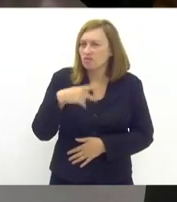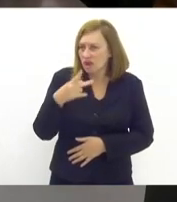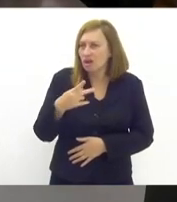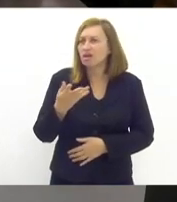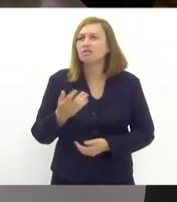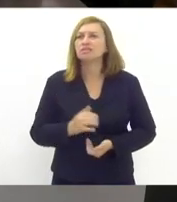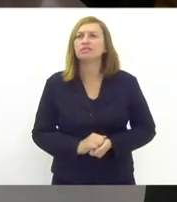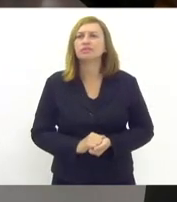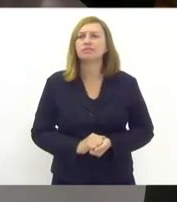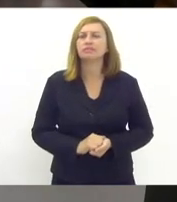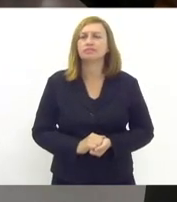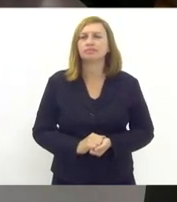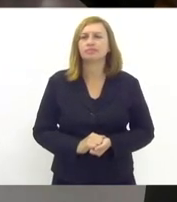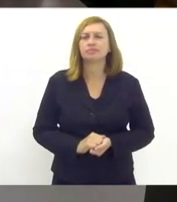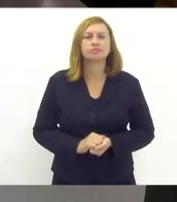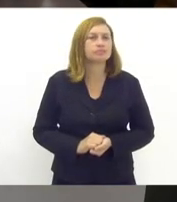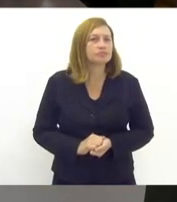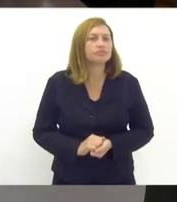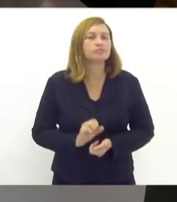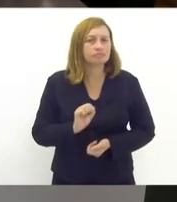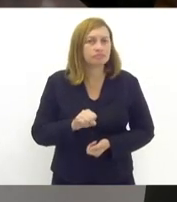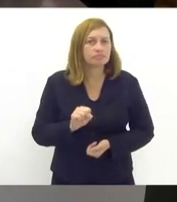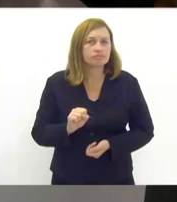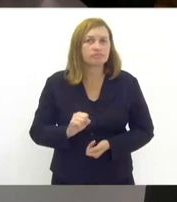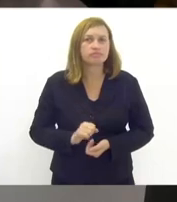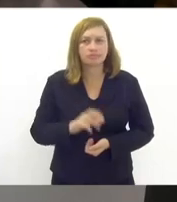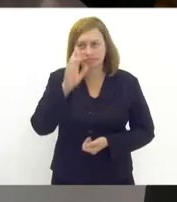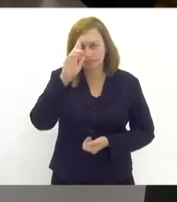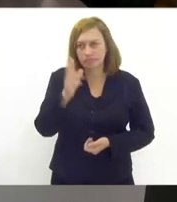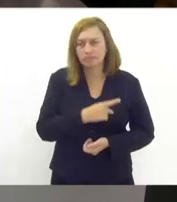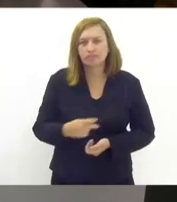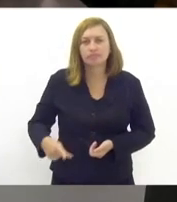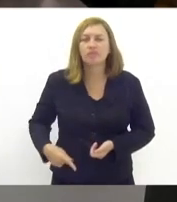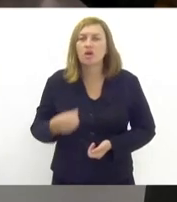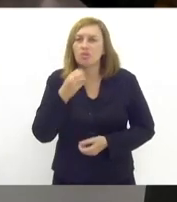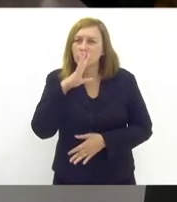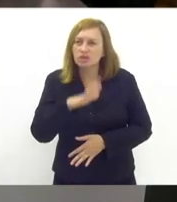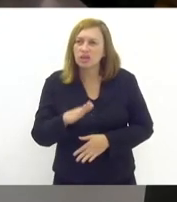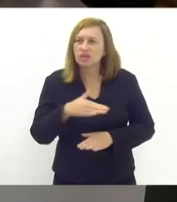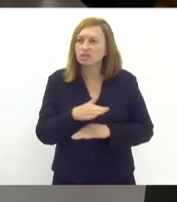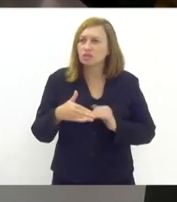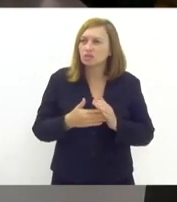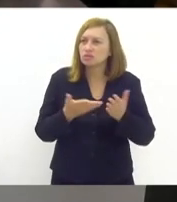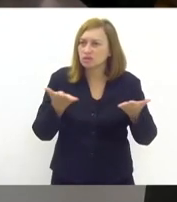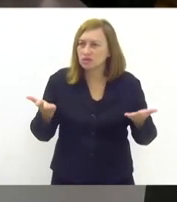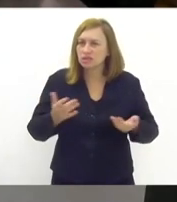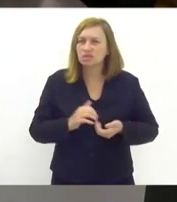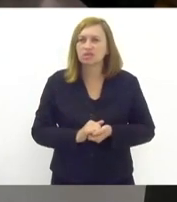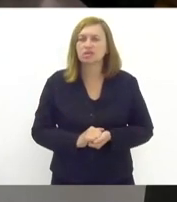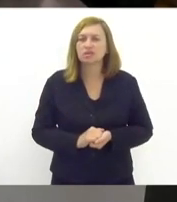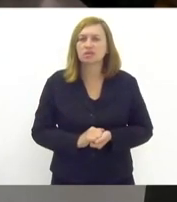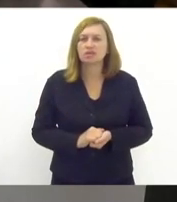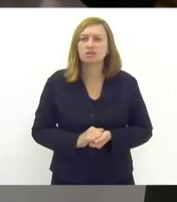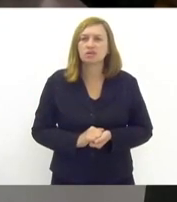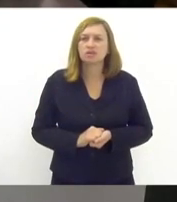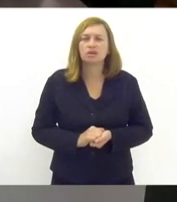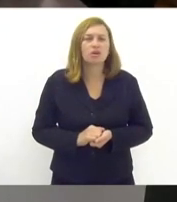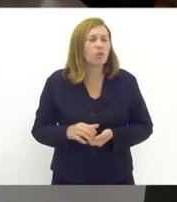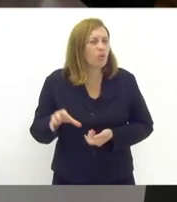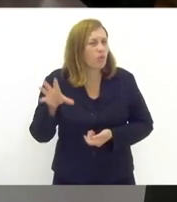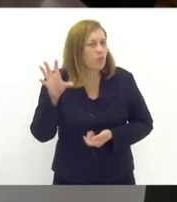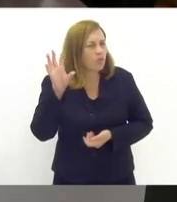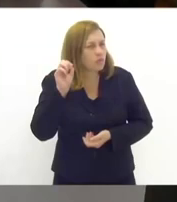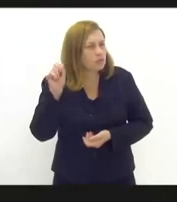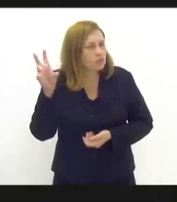pergunta. Parei, sim, presidente. Pois não. Boa tarde a todos. Eu ouvi